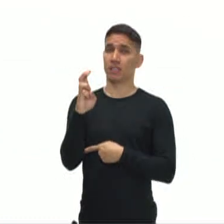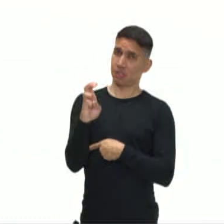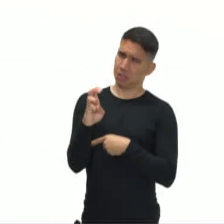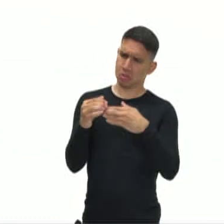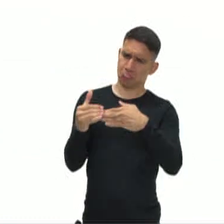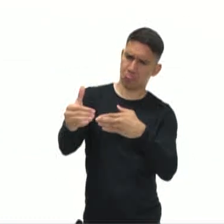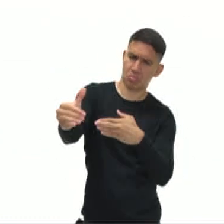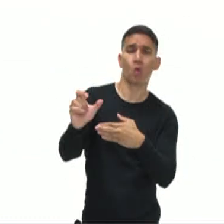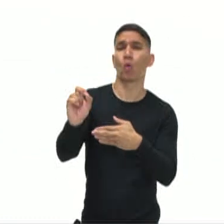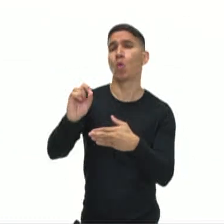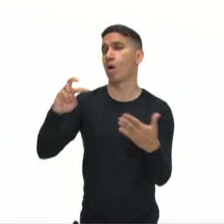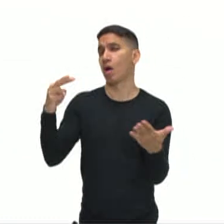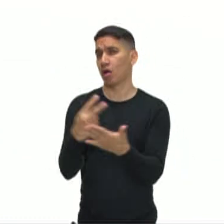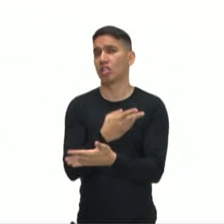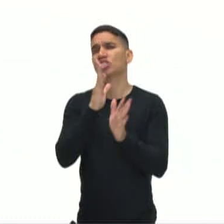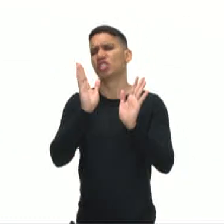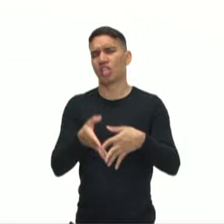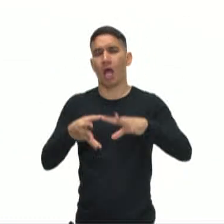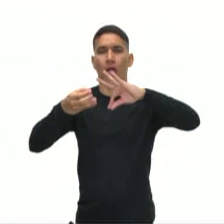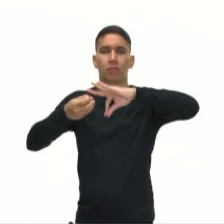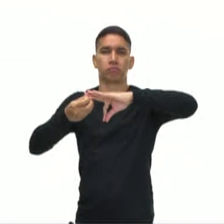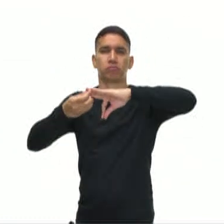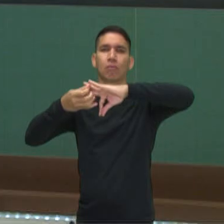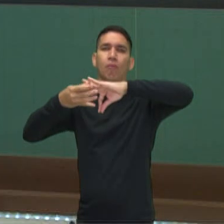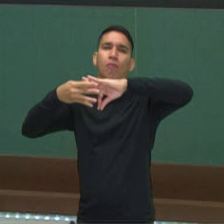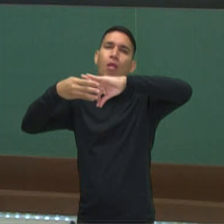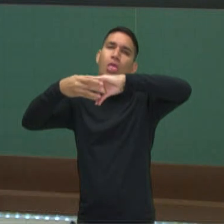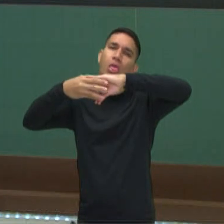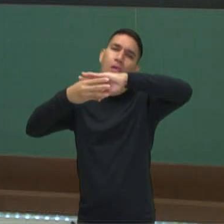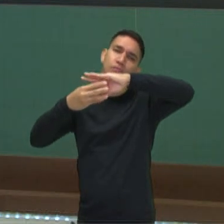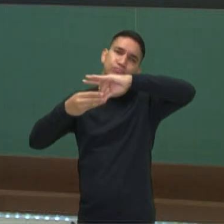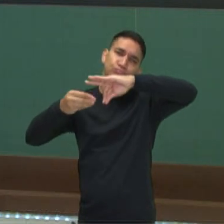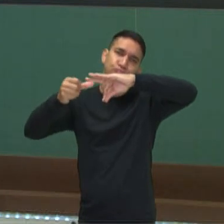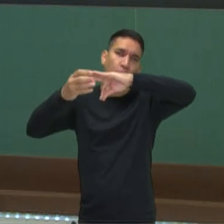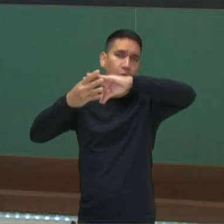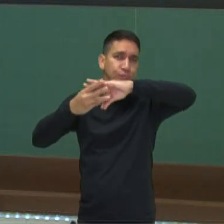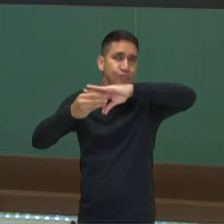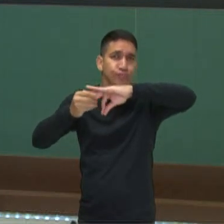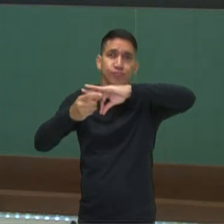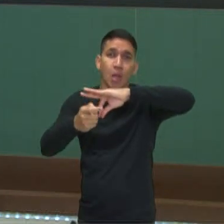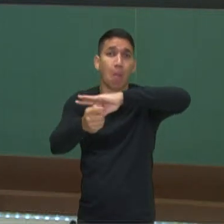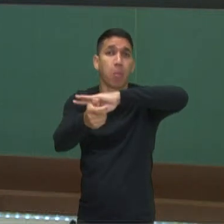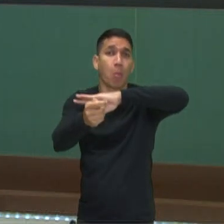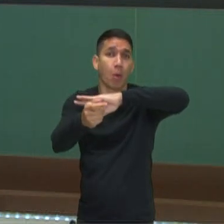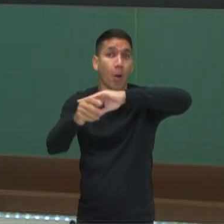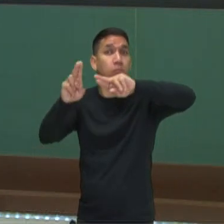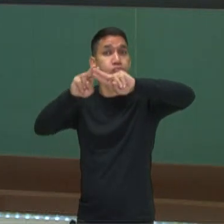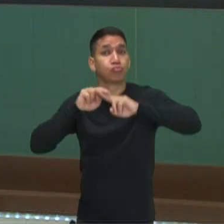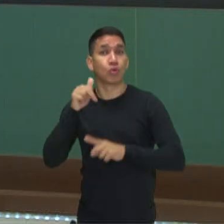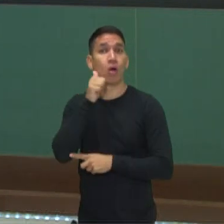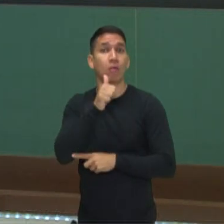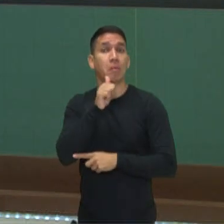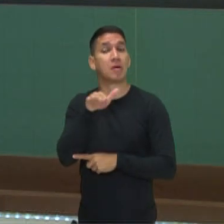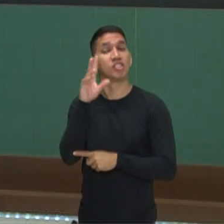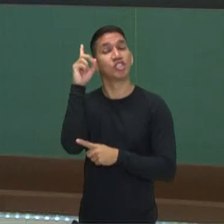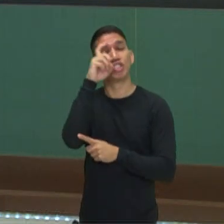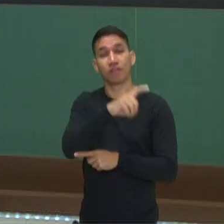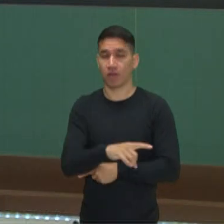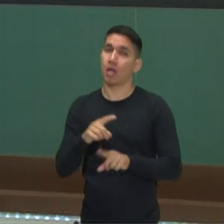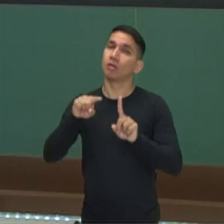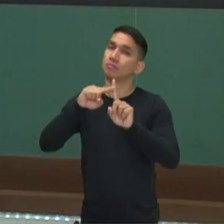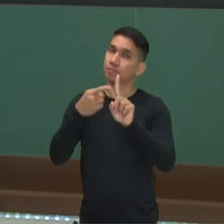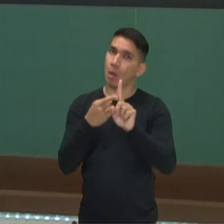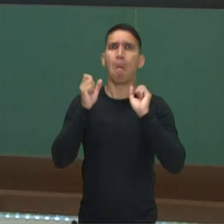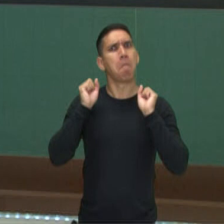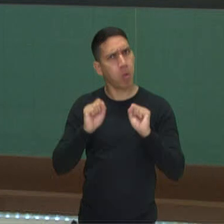ali, muitos deles se degenerem, tá? E aí, né, a mulher vai ter mais dificuldade de conseguir engravidar.